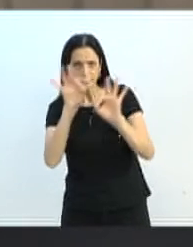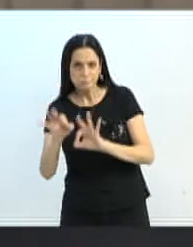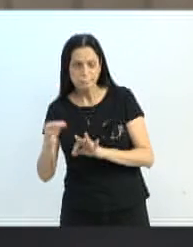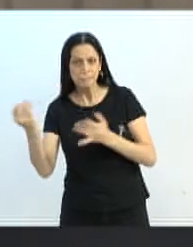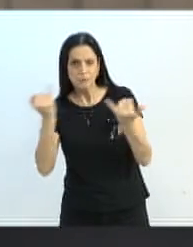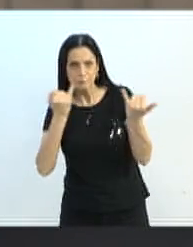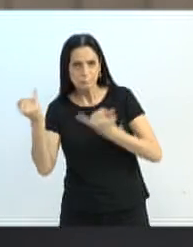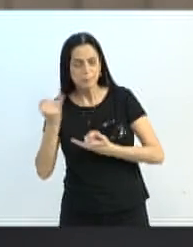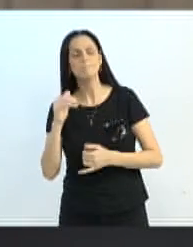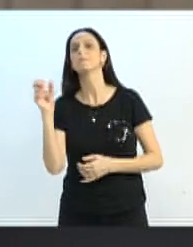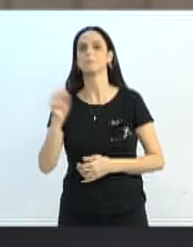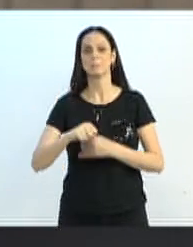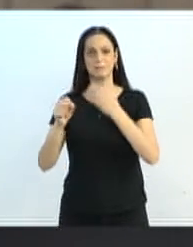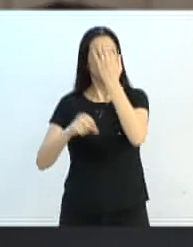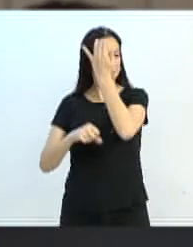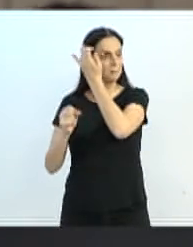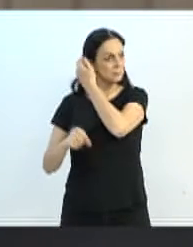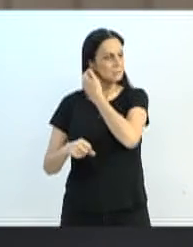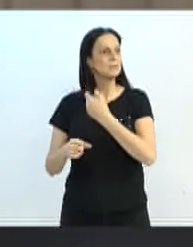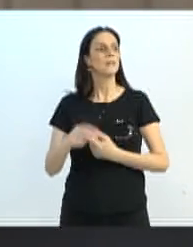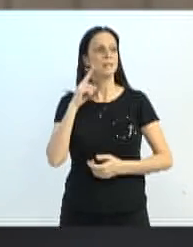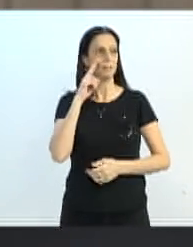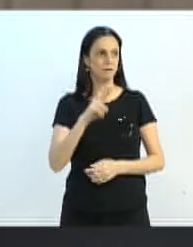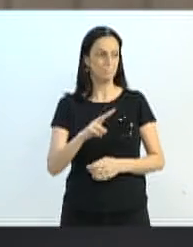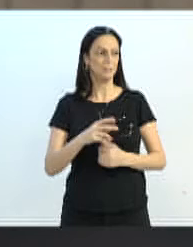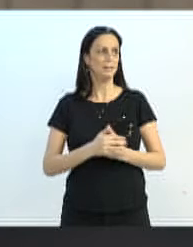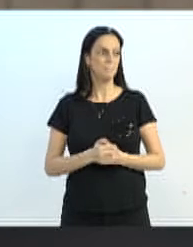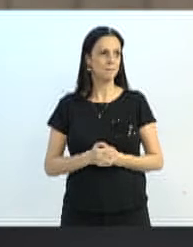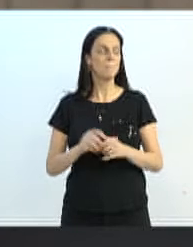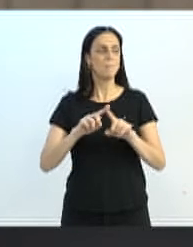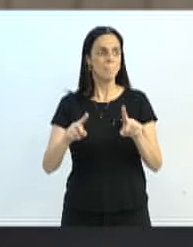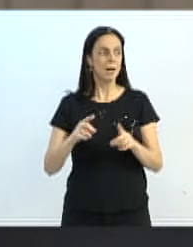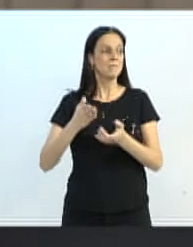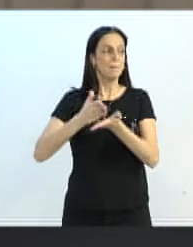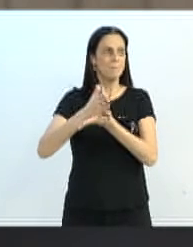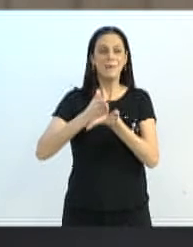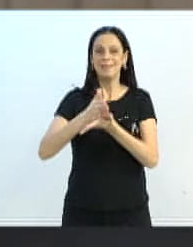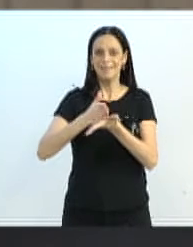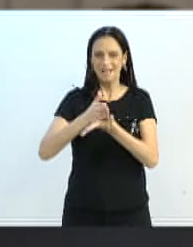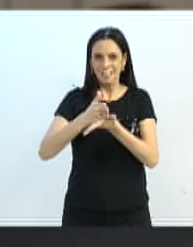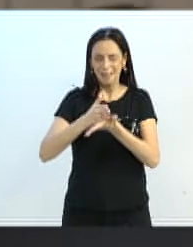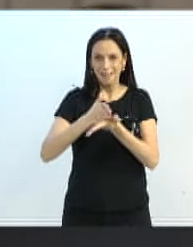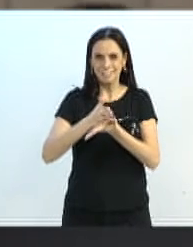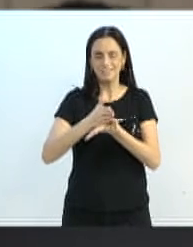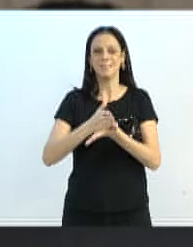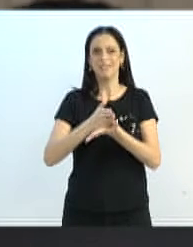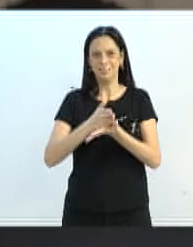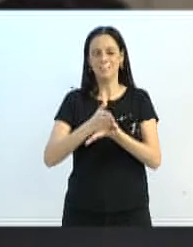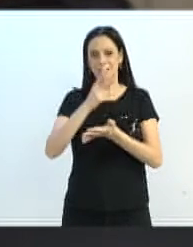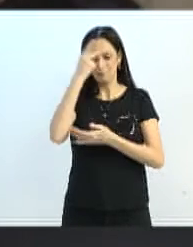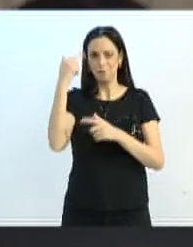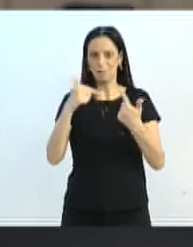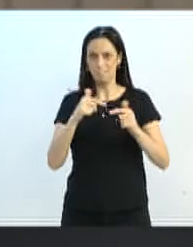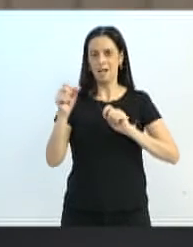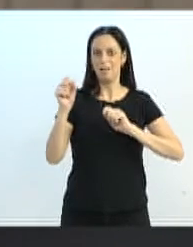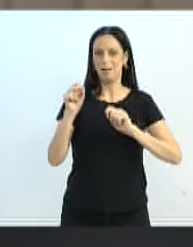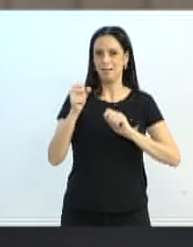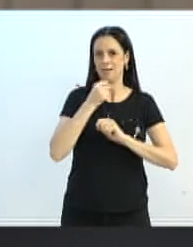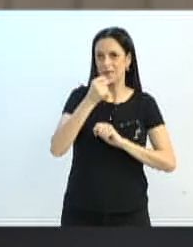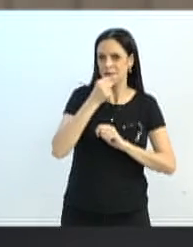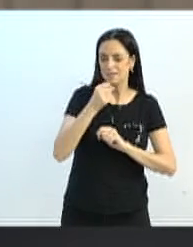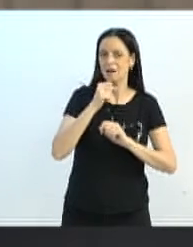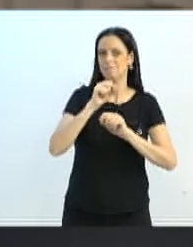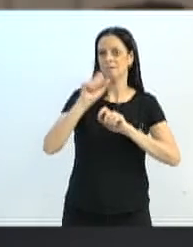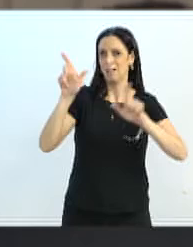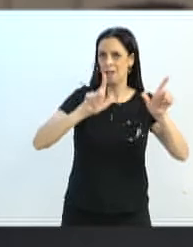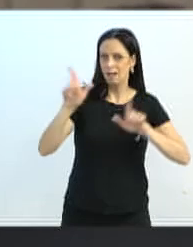pela imprensa, infelizmente, parte da imprensa do nosso país é comprada. Só noticia o que, eu repito